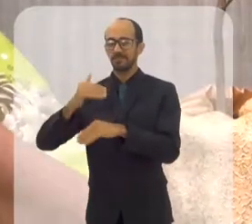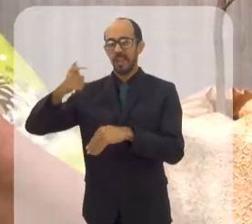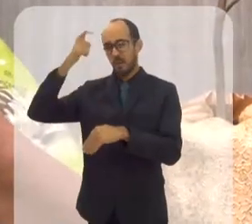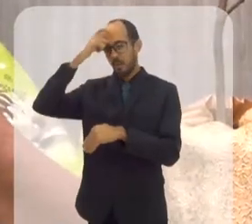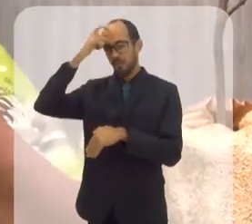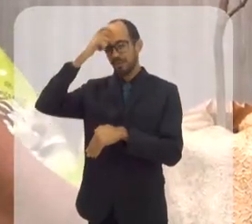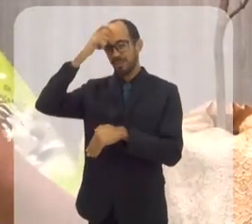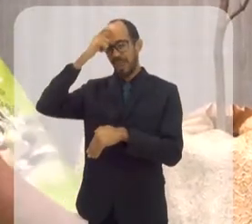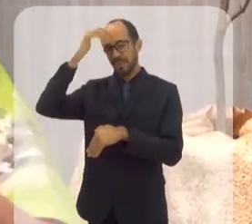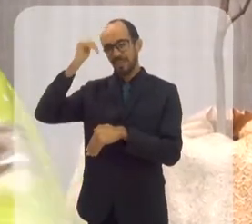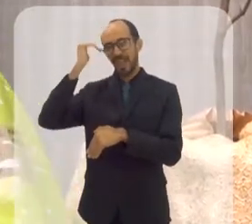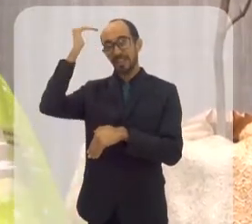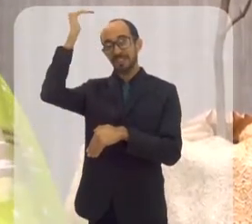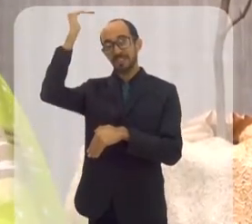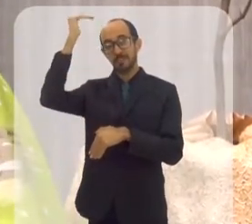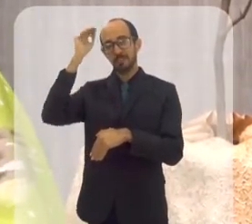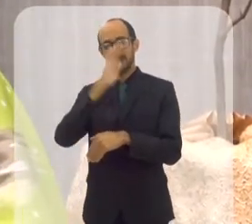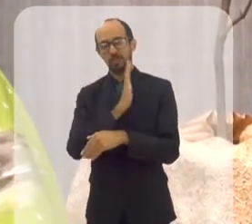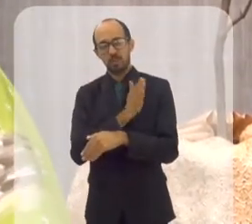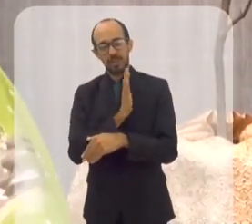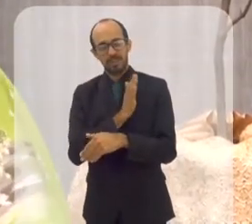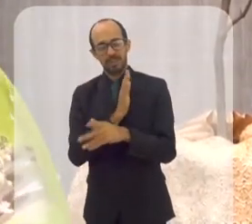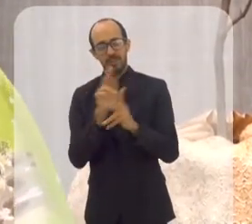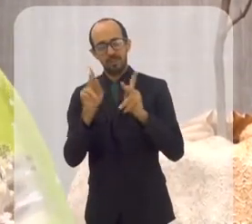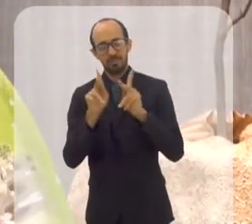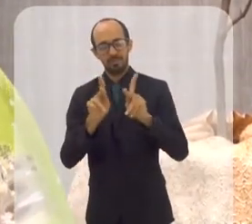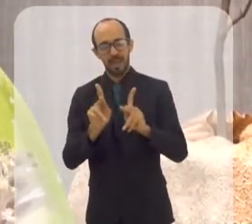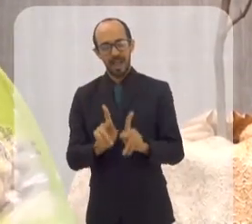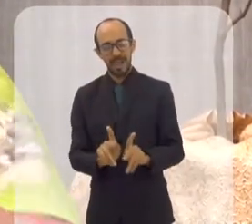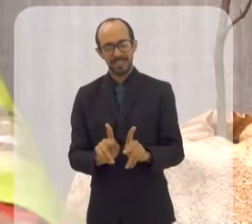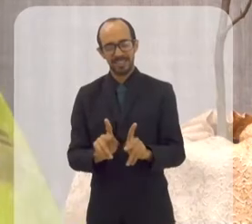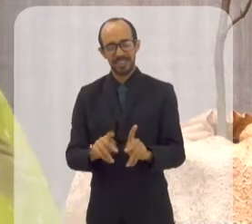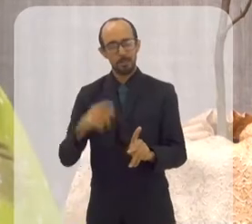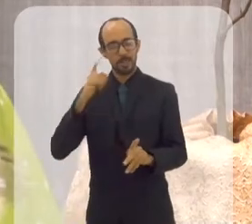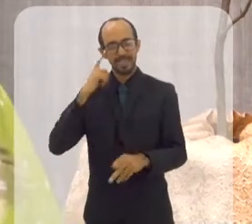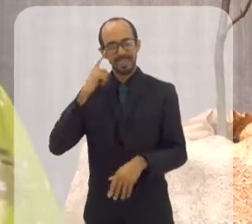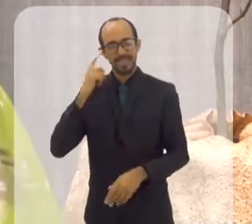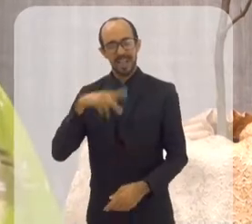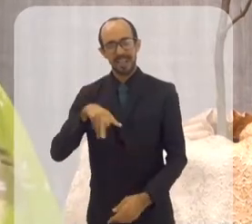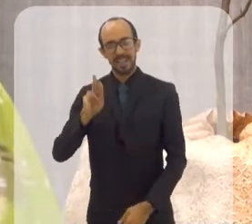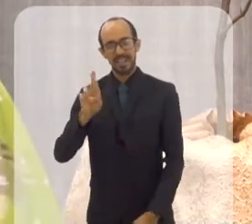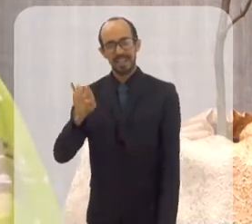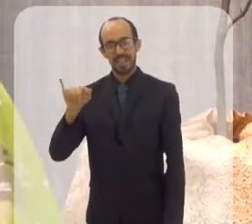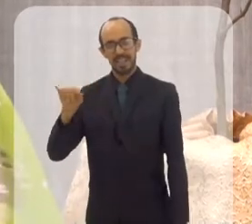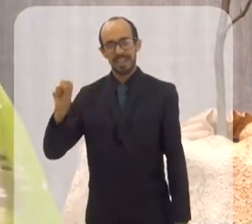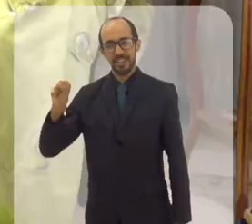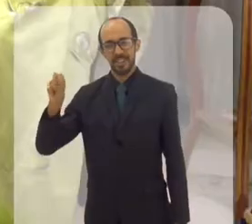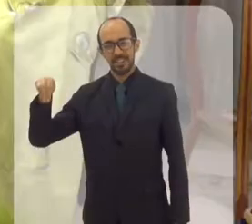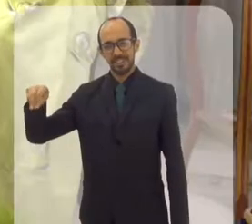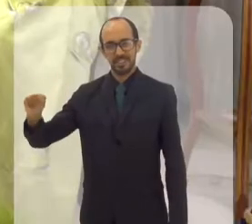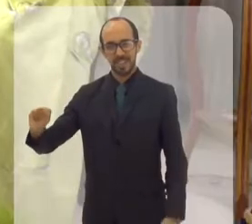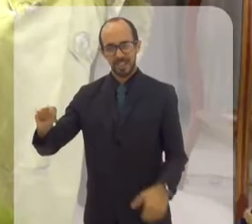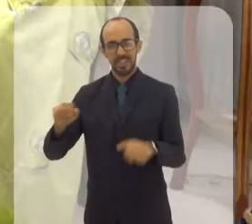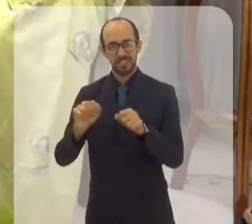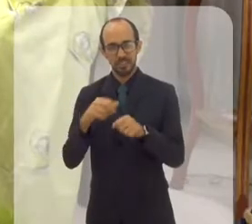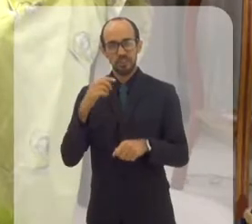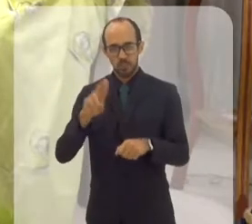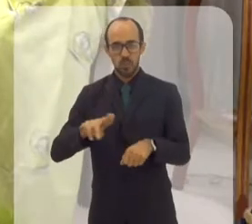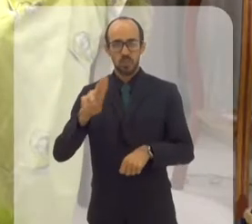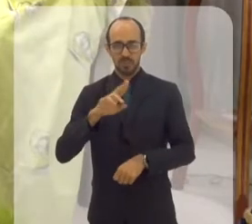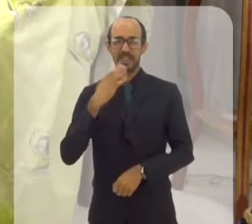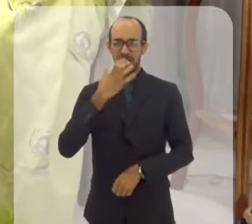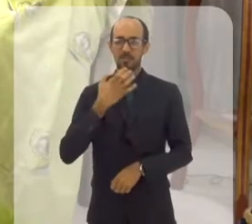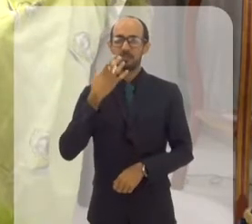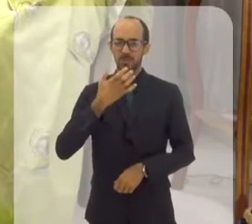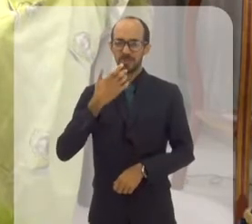elevar a sua consciência, a aquietar o coração e a meditar em Krishna, que a gente faz através do mantra Hare